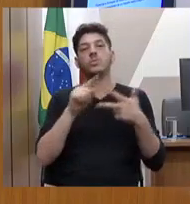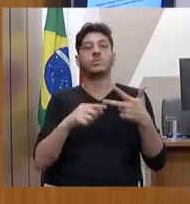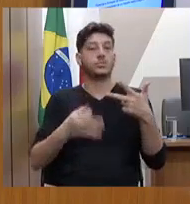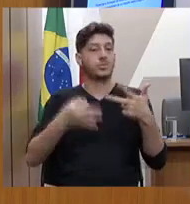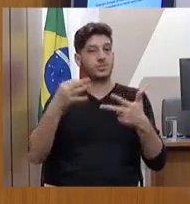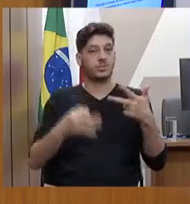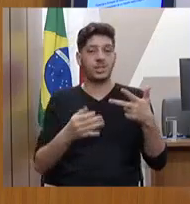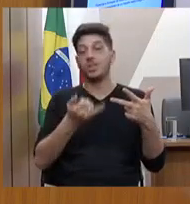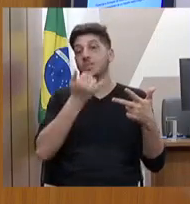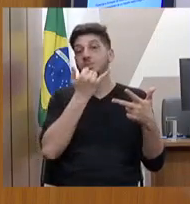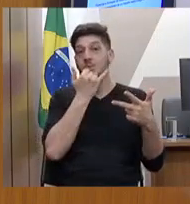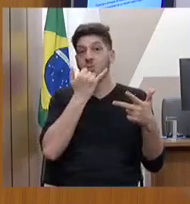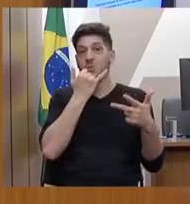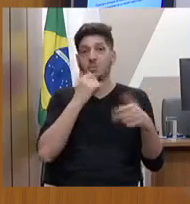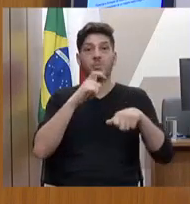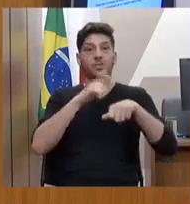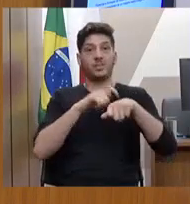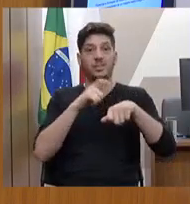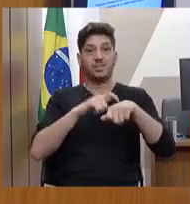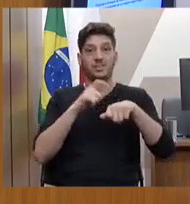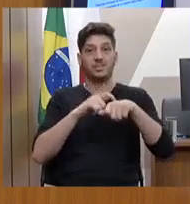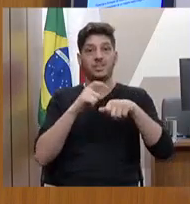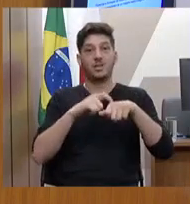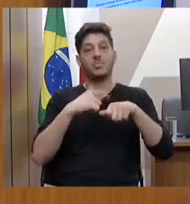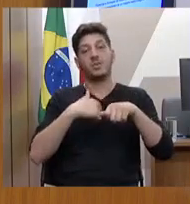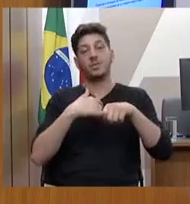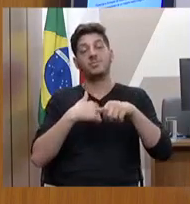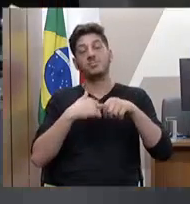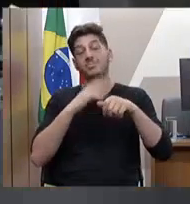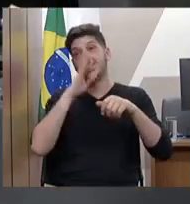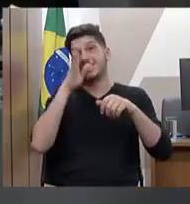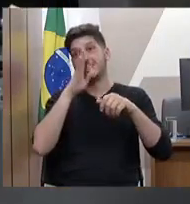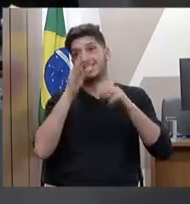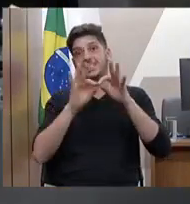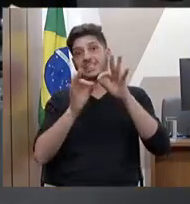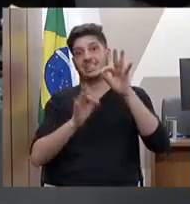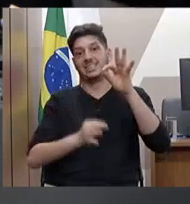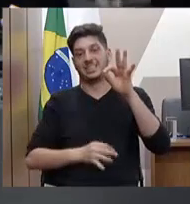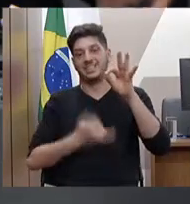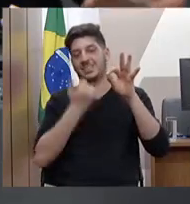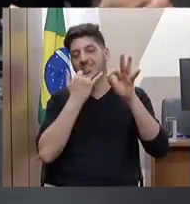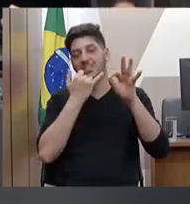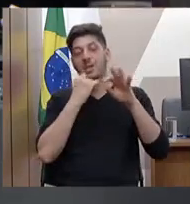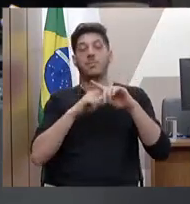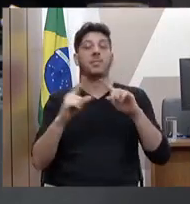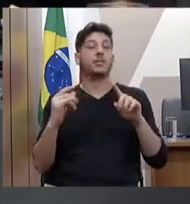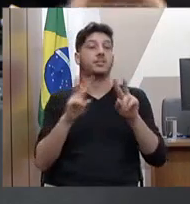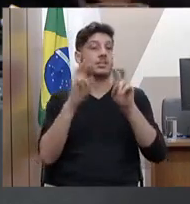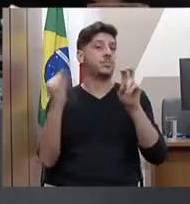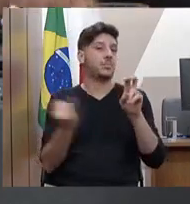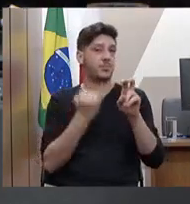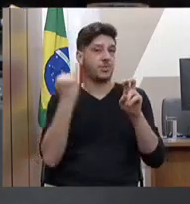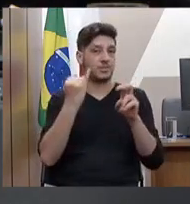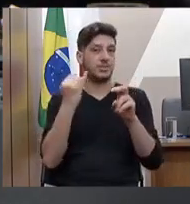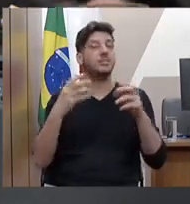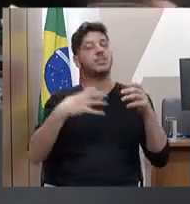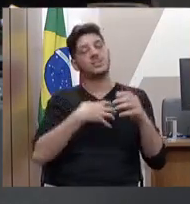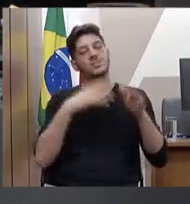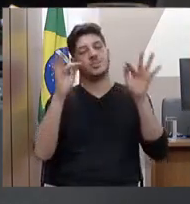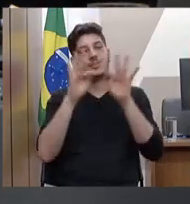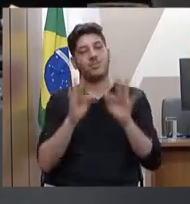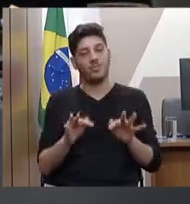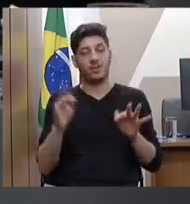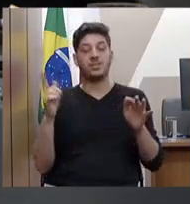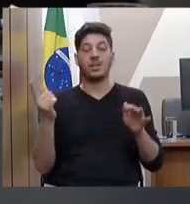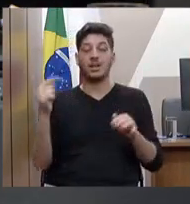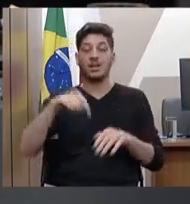pelo tempo aí que hoje é dia mas é um tema caro para nós que é muito feliz de estar aqui nessa casa ontem e hoje e